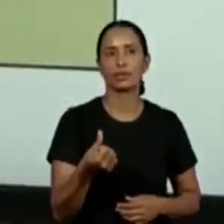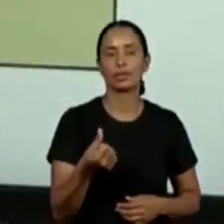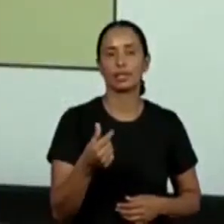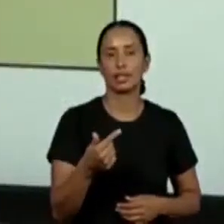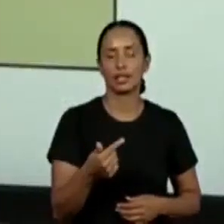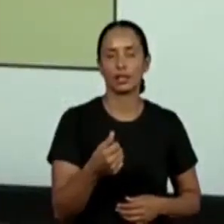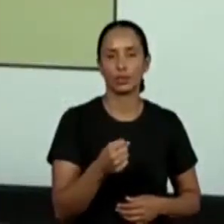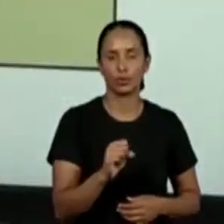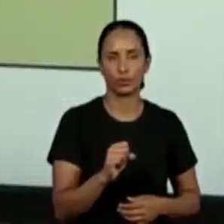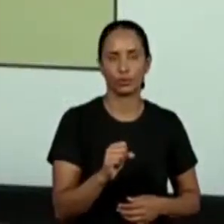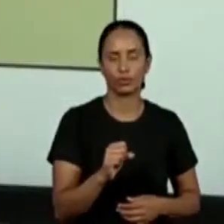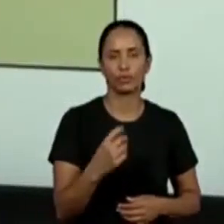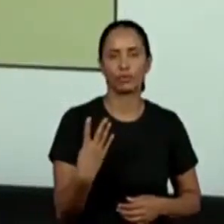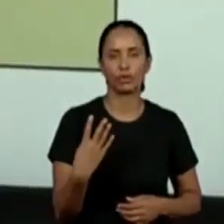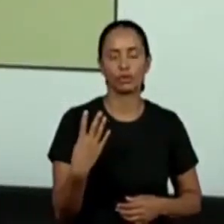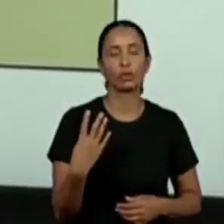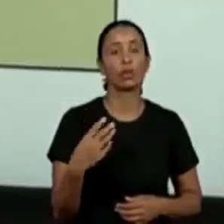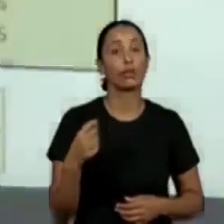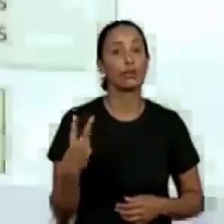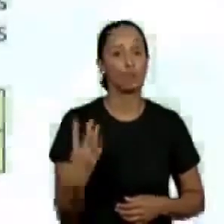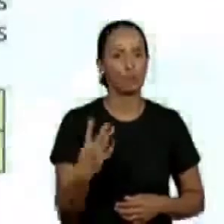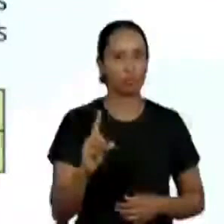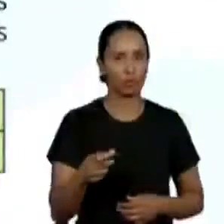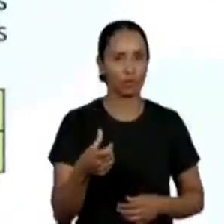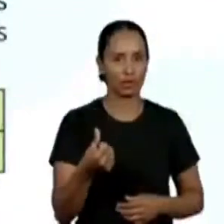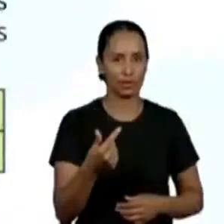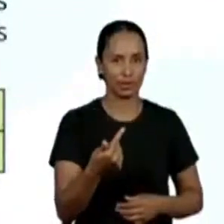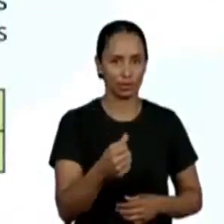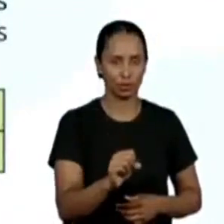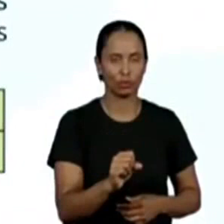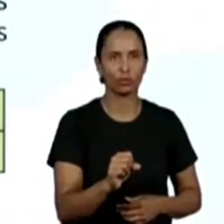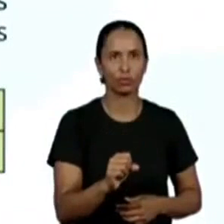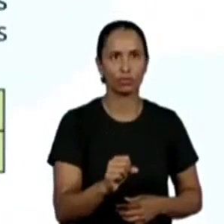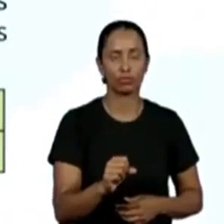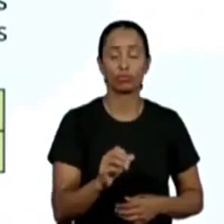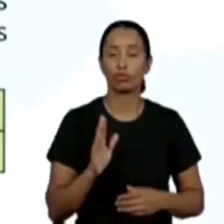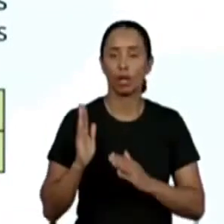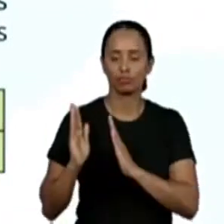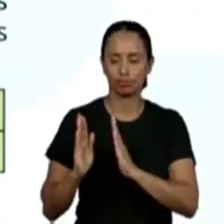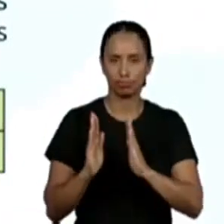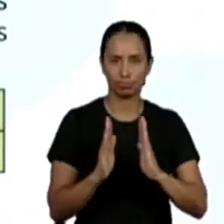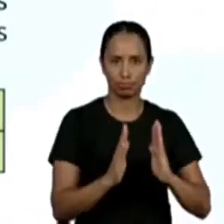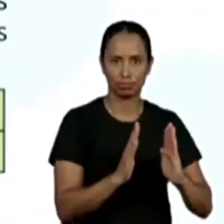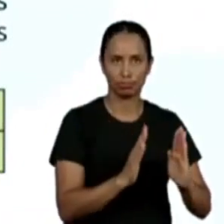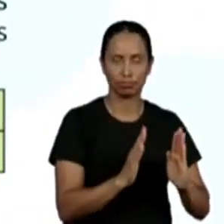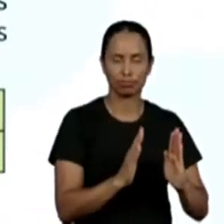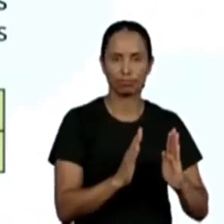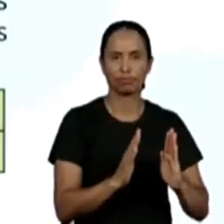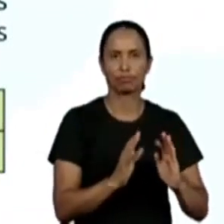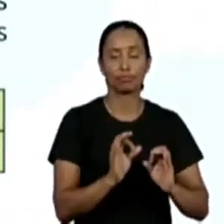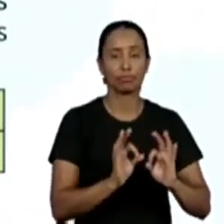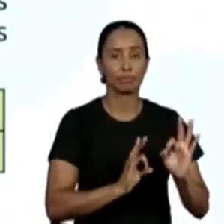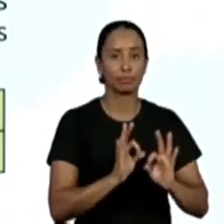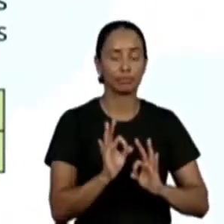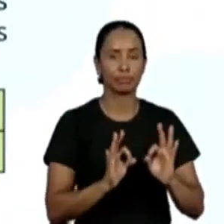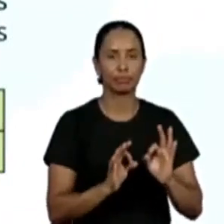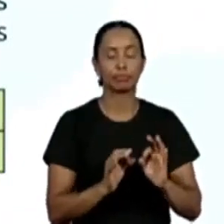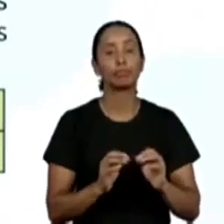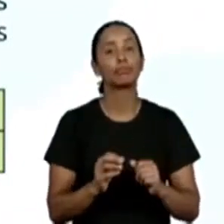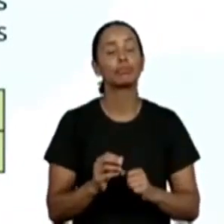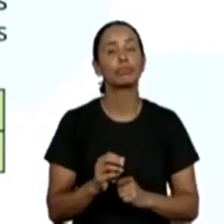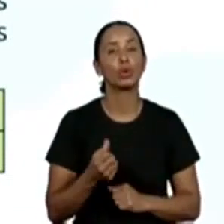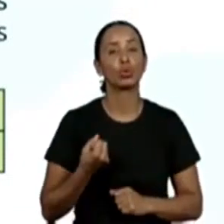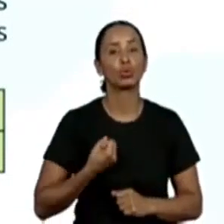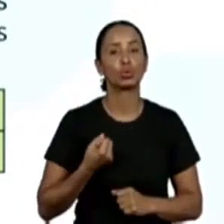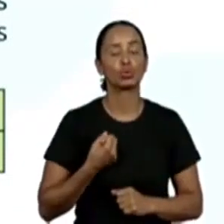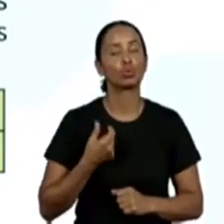24.678. Ah, eu fiz o quê, ó? Peguei nessa sequência aqui, ó, que ele já estava ordenado e coloquei esses valores. Vocês